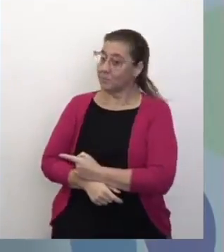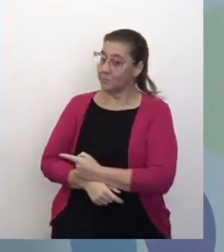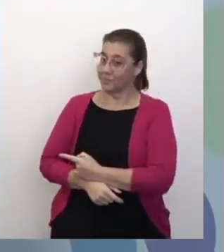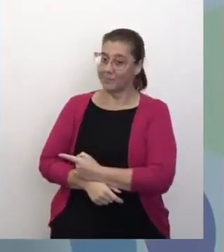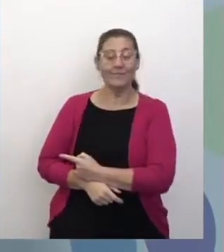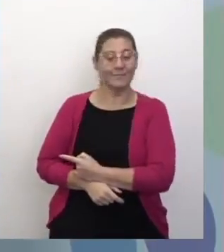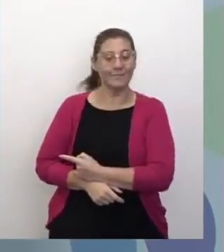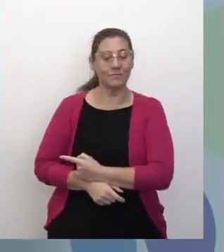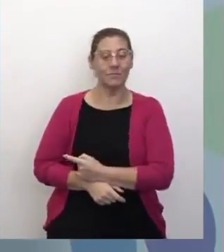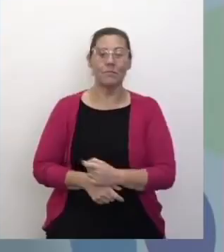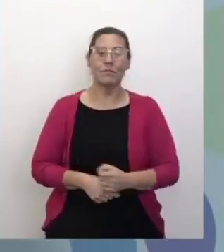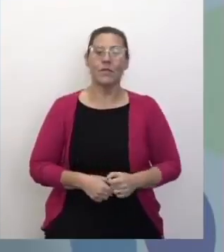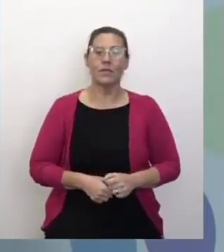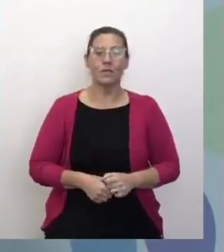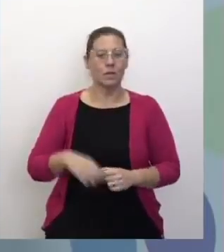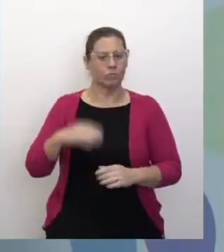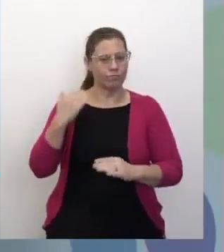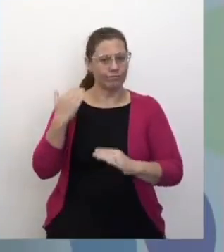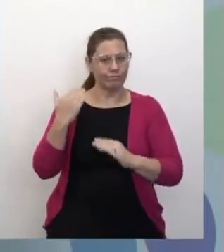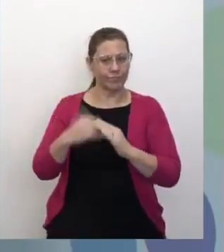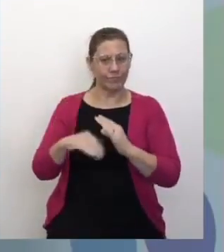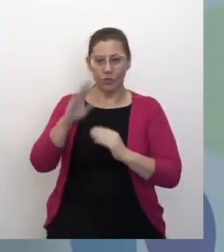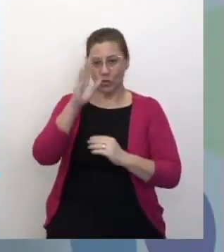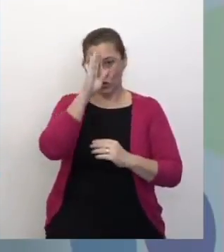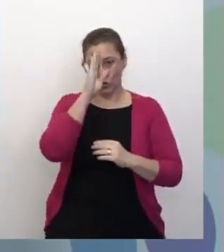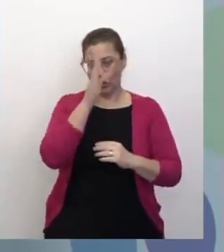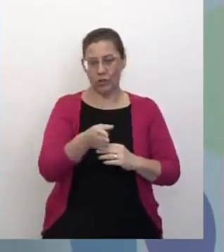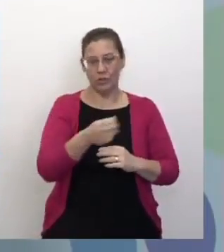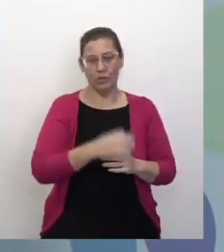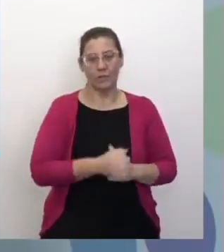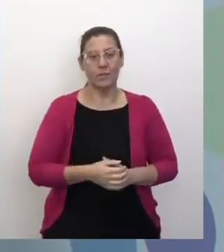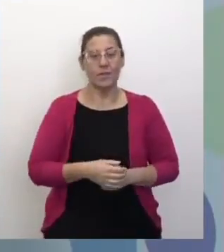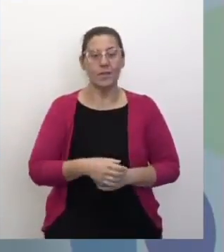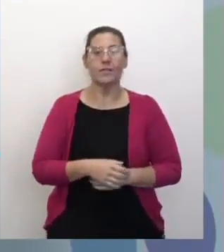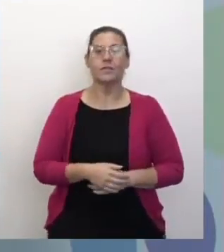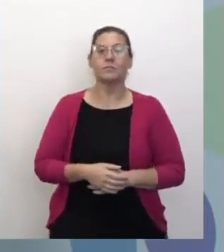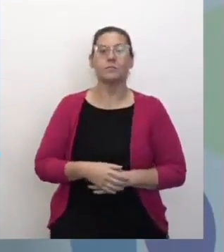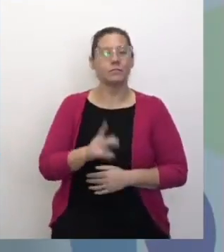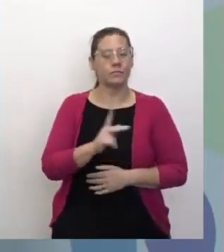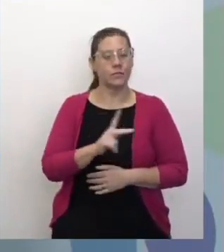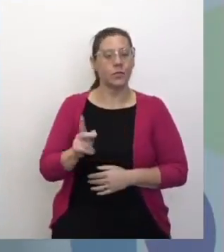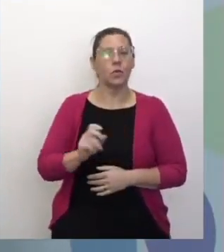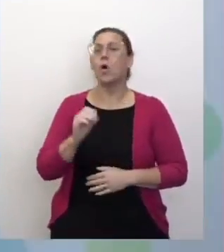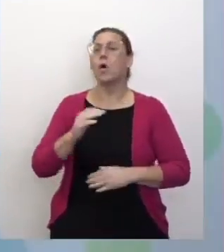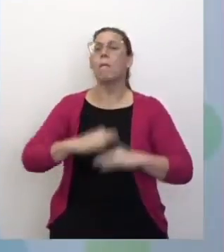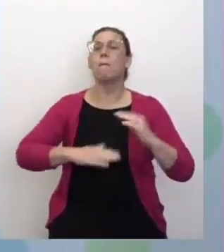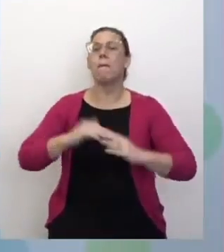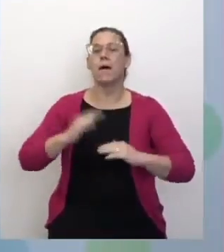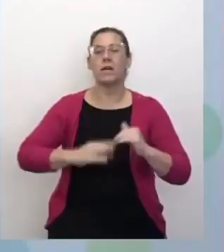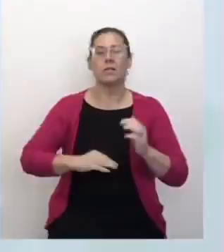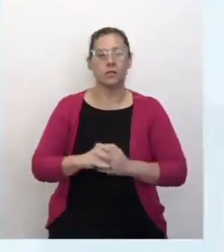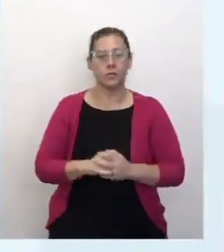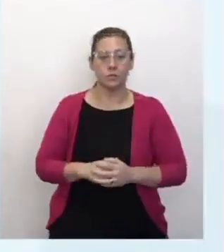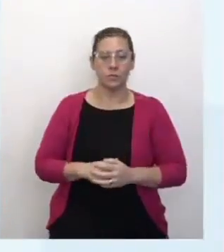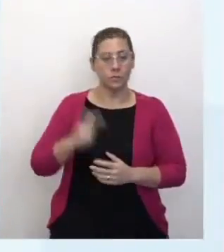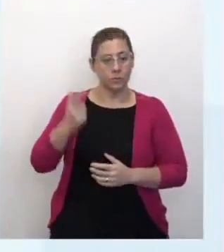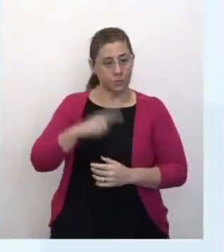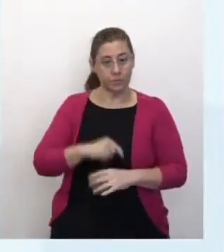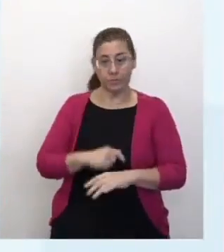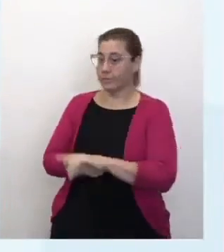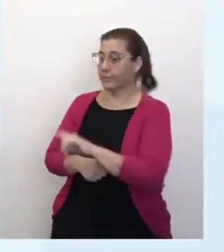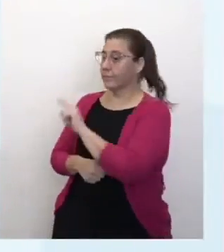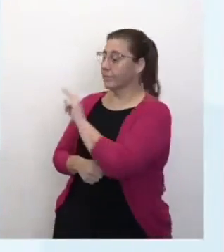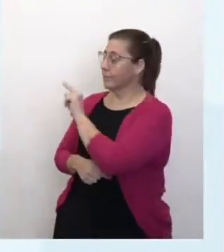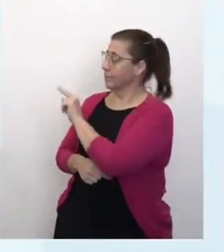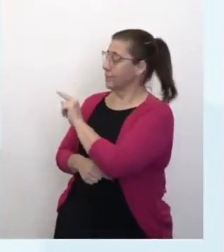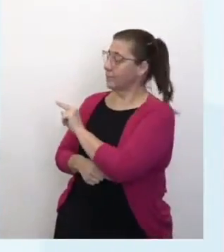a gente e vamos falar mais sobre isso nesta aula que está espetacular. Professora Tayana, qual é a habilidade? Vamos lá, né? Mais uma concepção